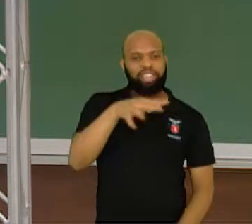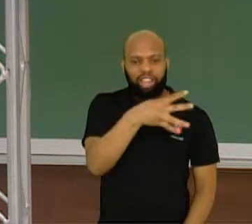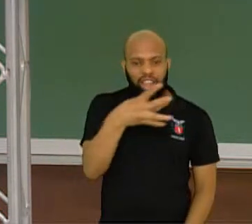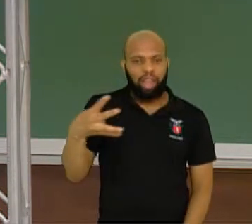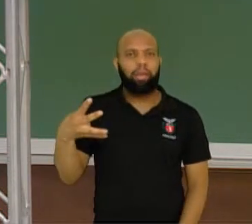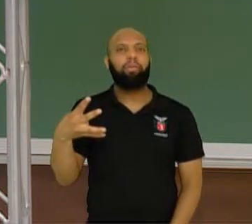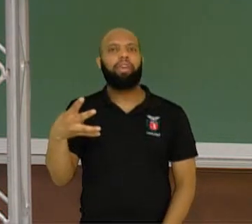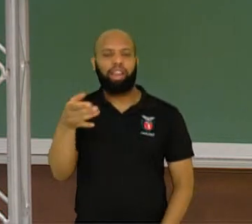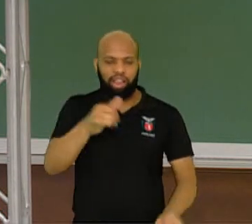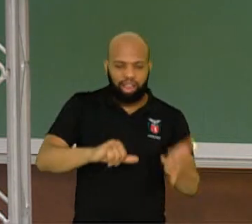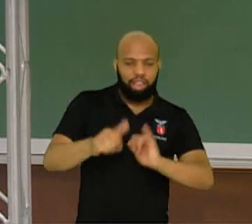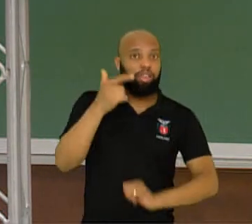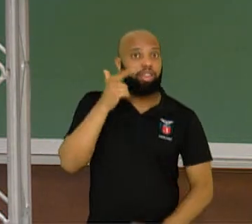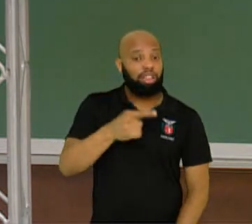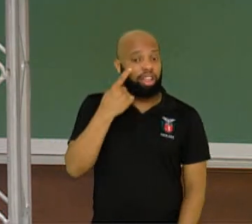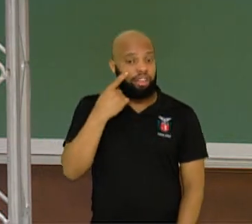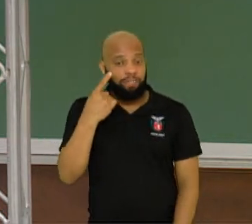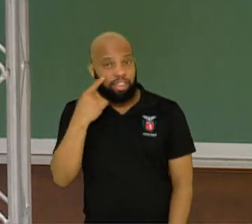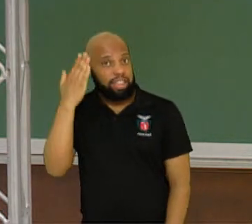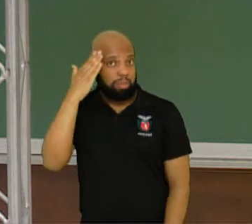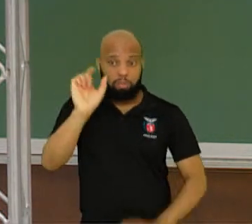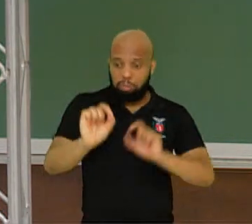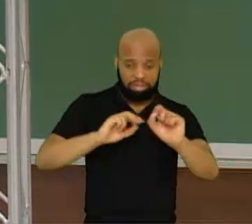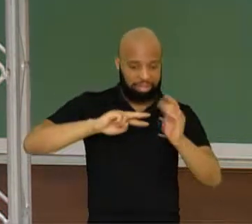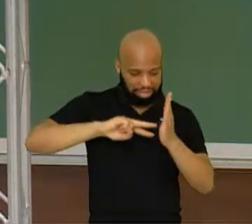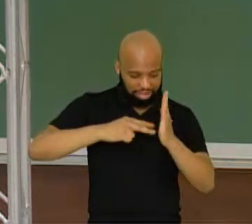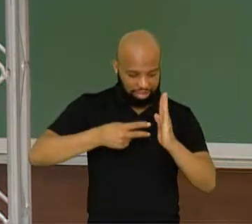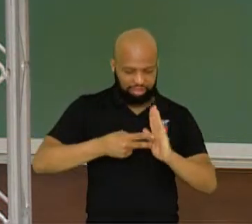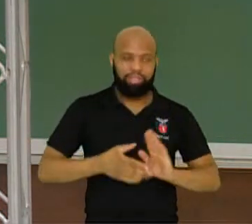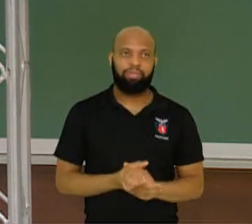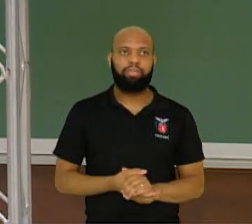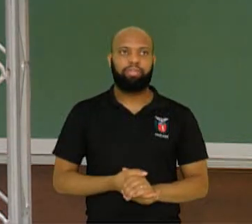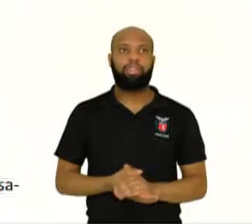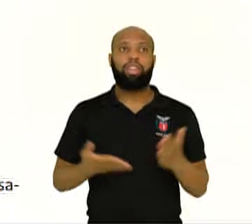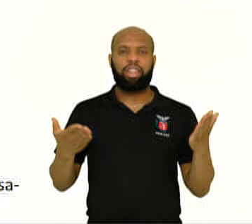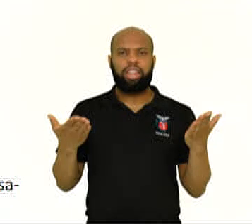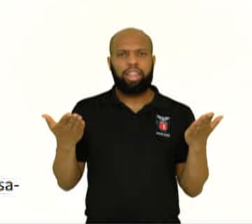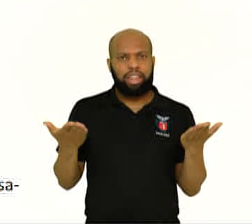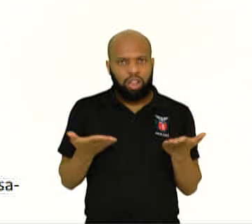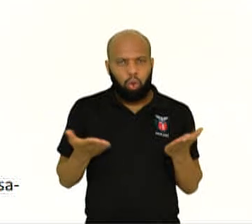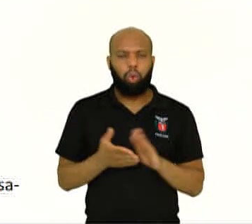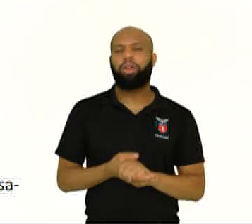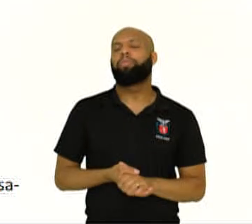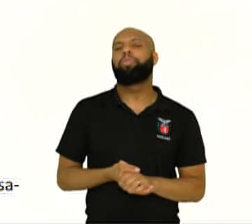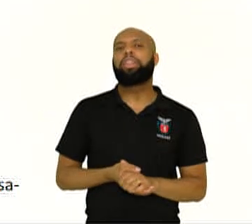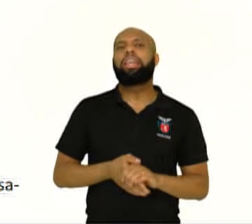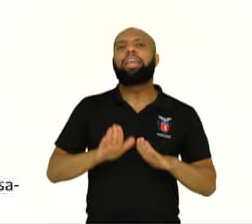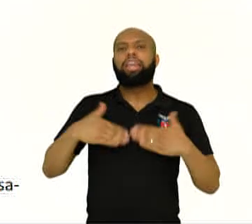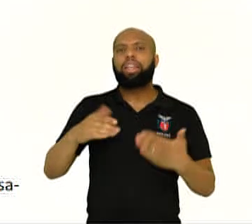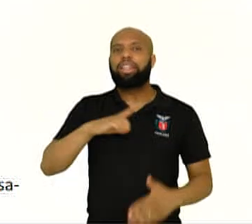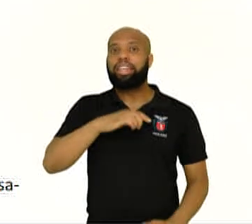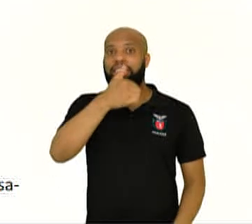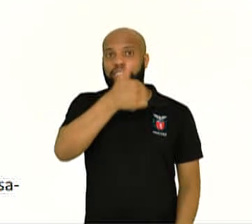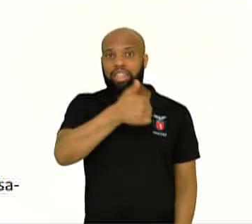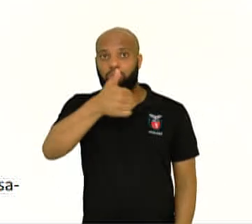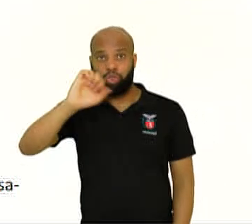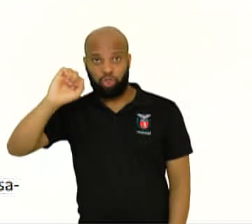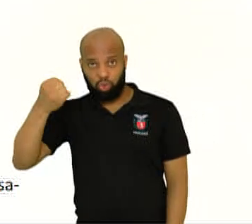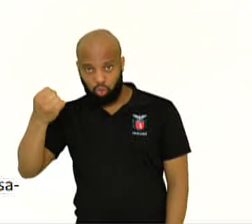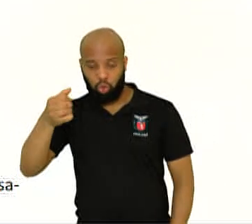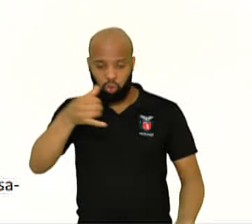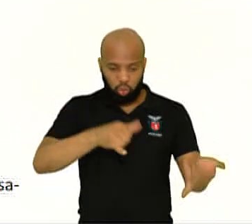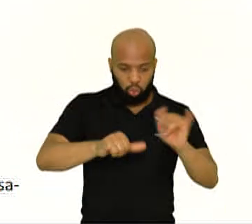e já consegue fazer a leitura dela. Bom, tais elementos químicos, aqueles 118 que eu apresentei